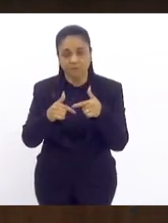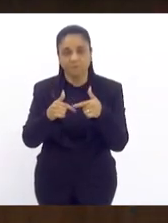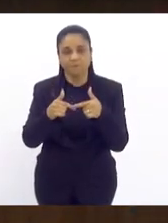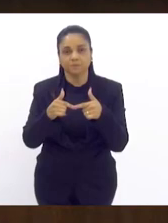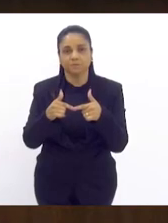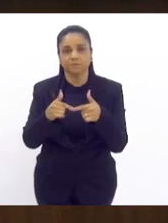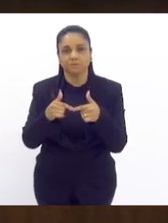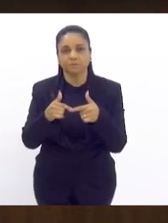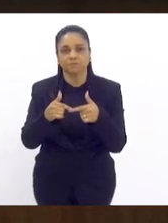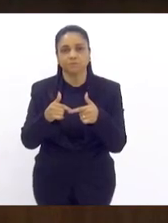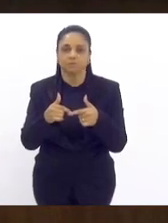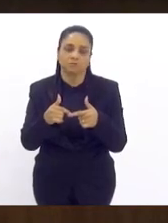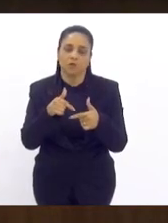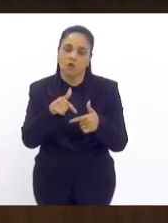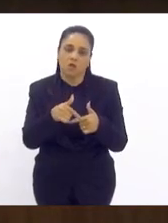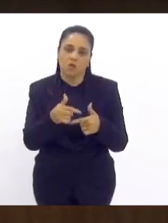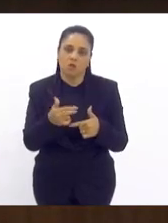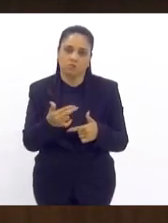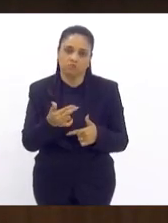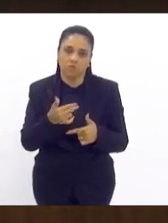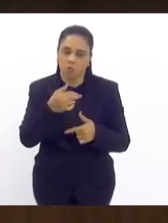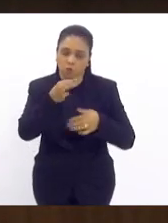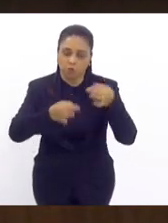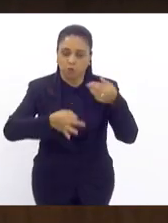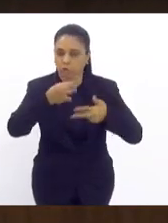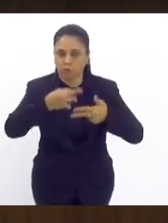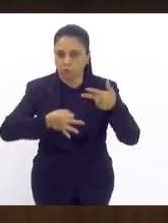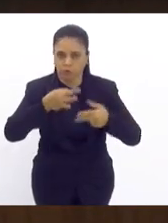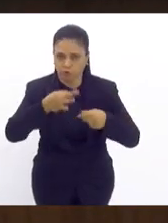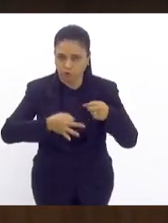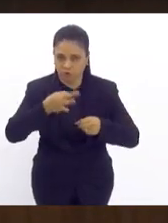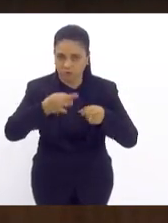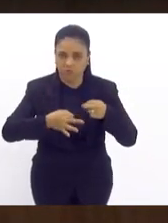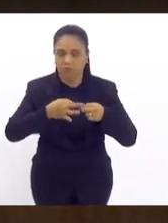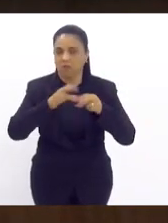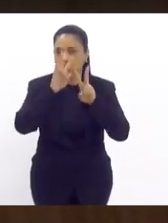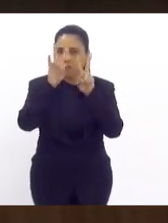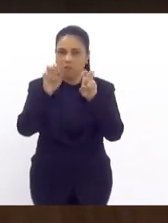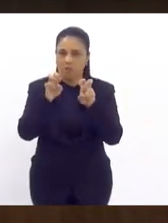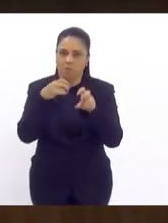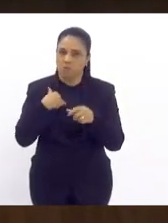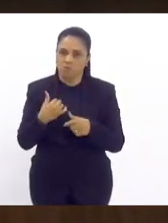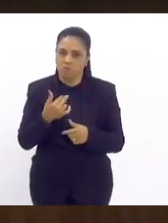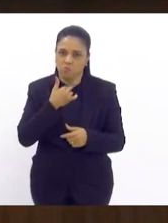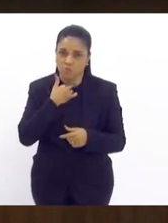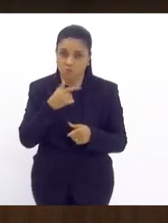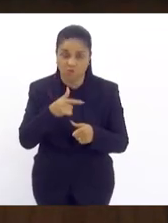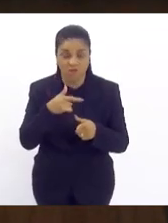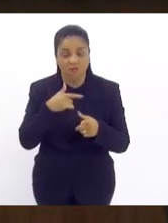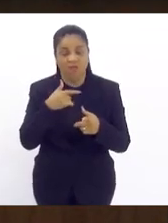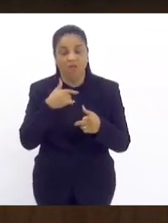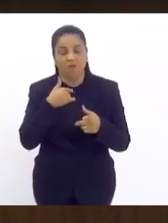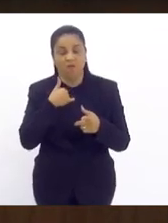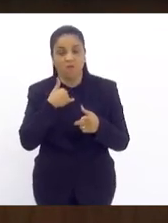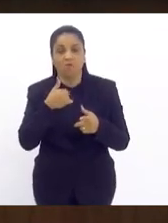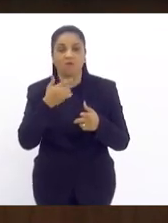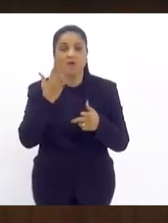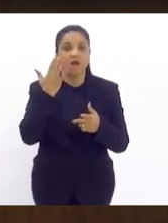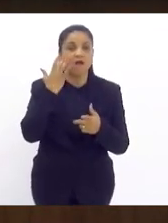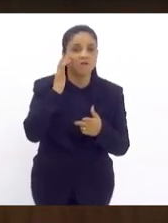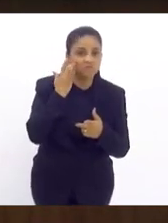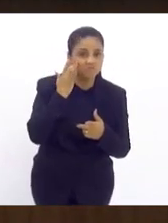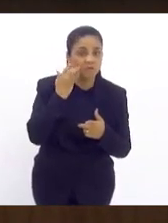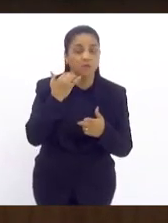não seria por elas se eu fosse recorrer a justiça porventura em algum tema eu recorreria seria por algo que eu entendo que tá